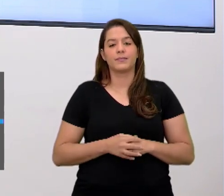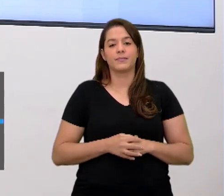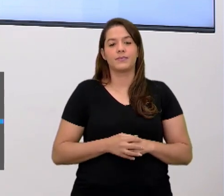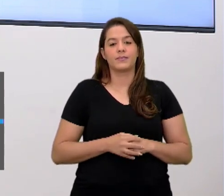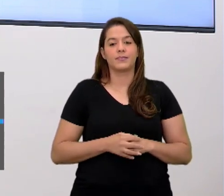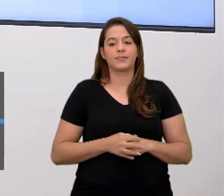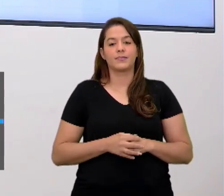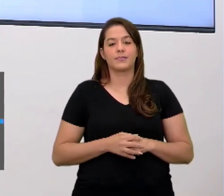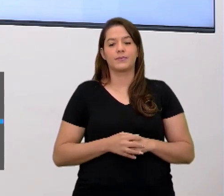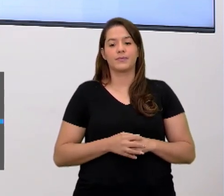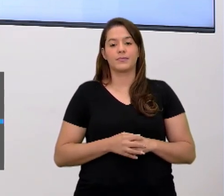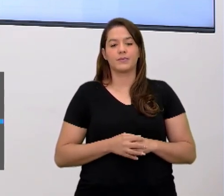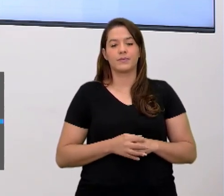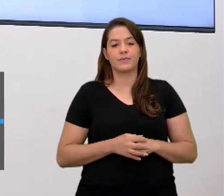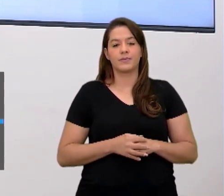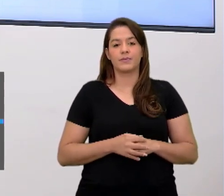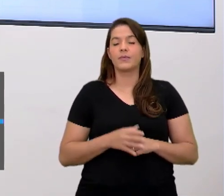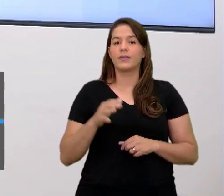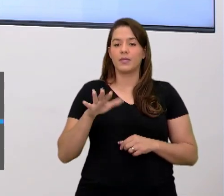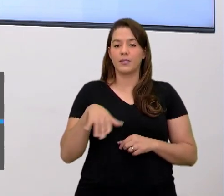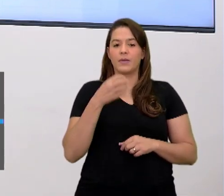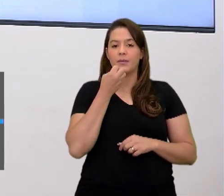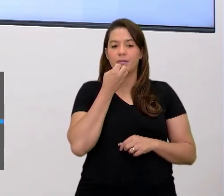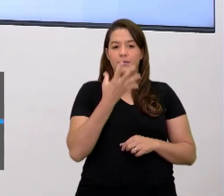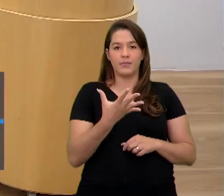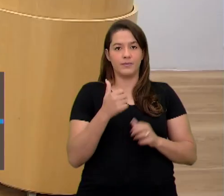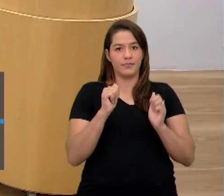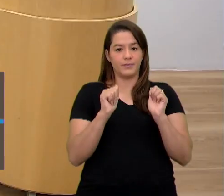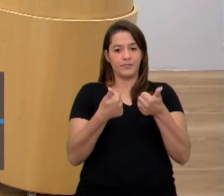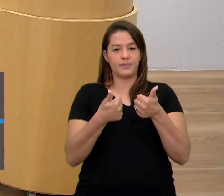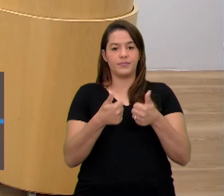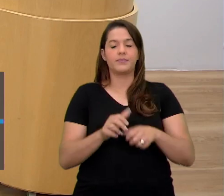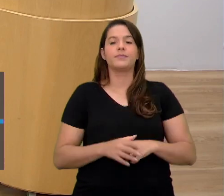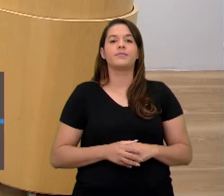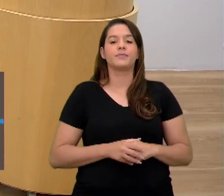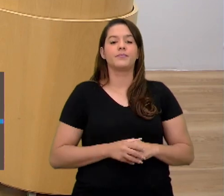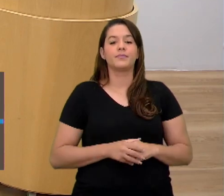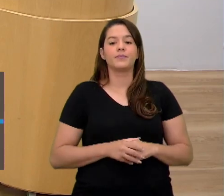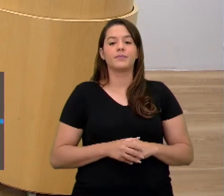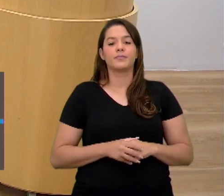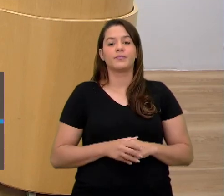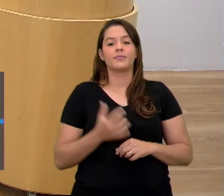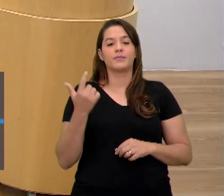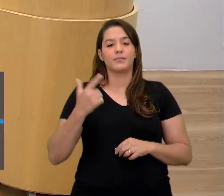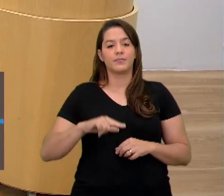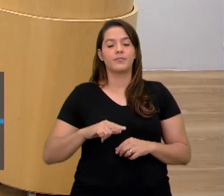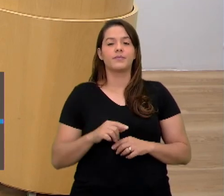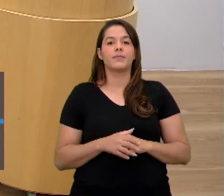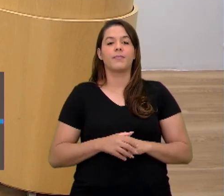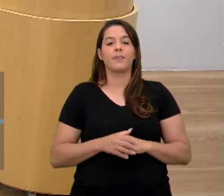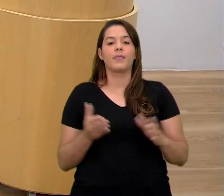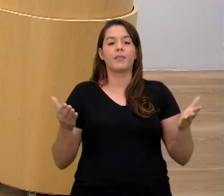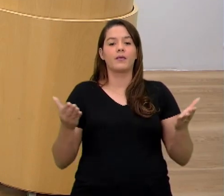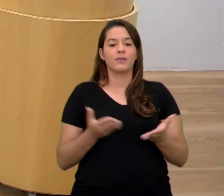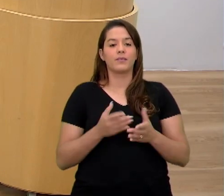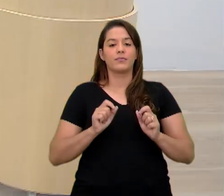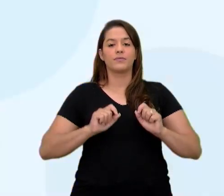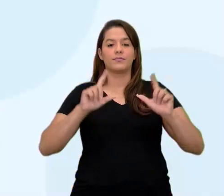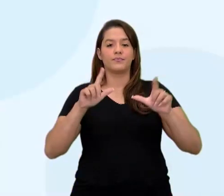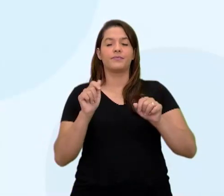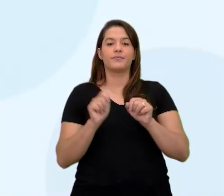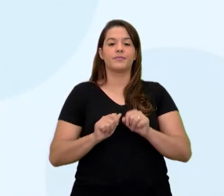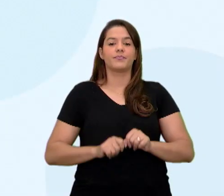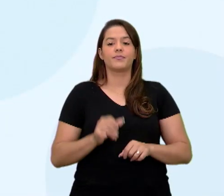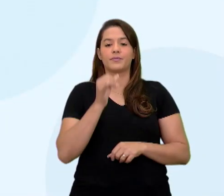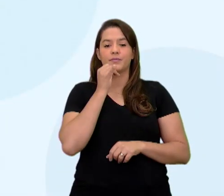família Ribeiro, ok? Que é bom, ok? Vamos mudar um pouquinho? Olha lá. E agora o que a gente vai fazer? Situação